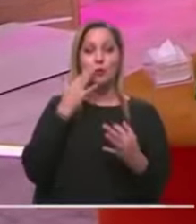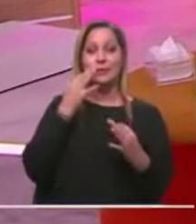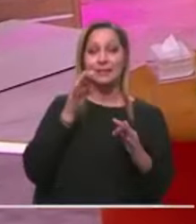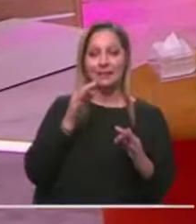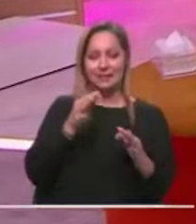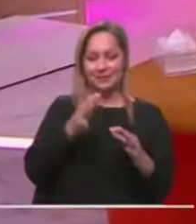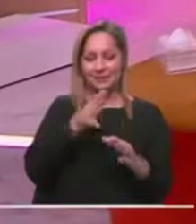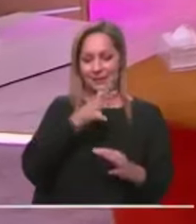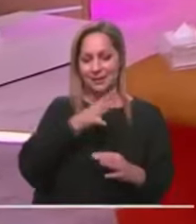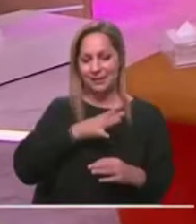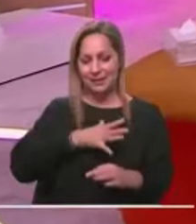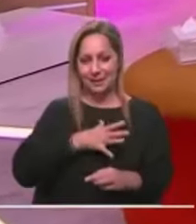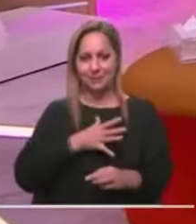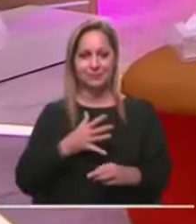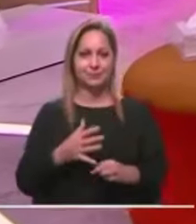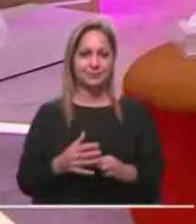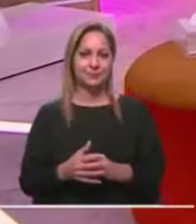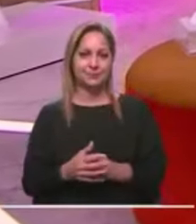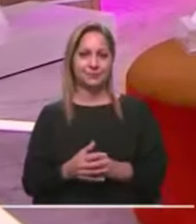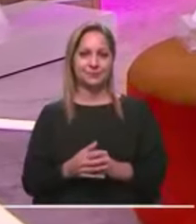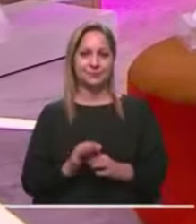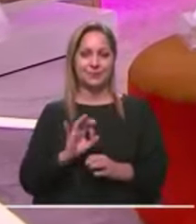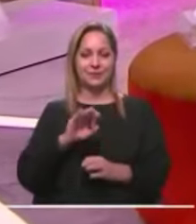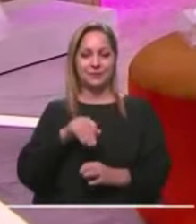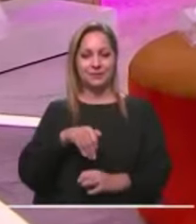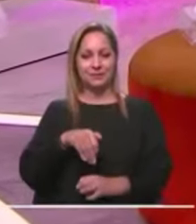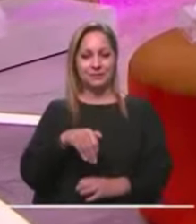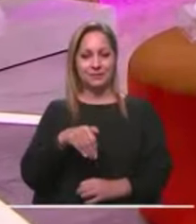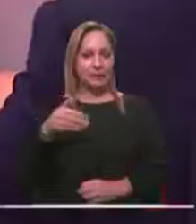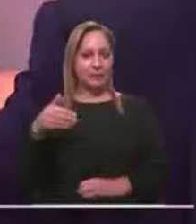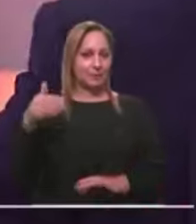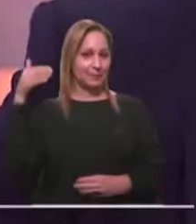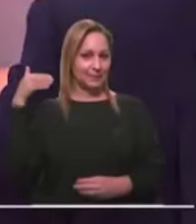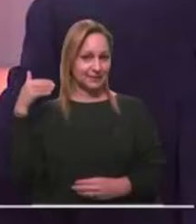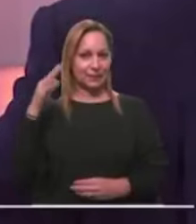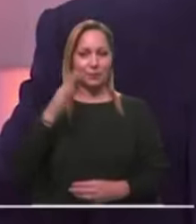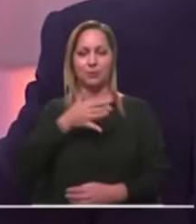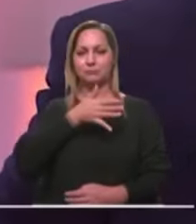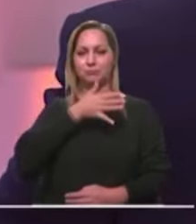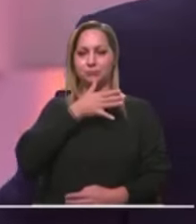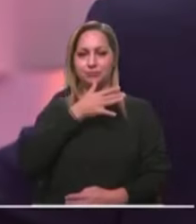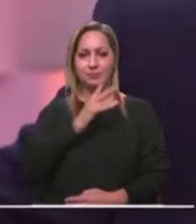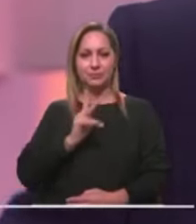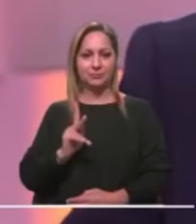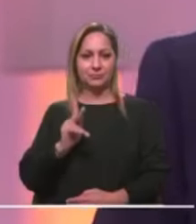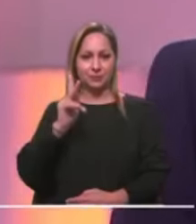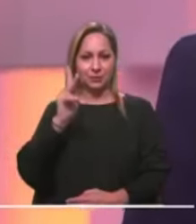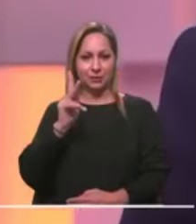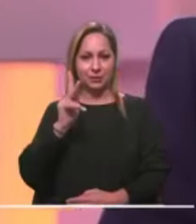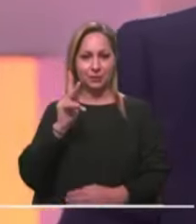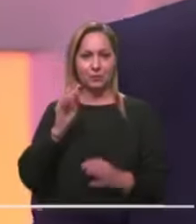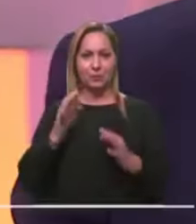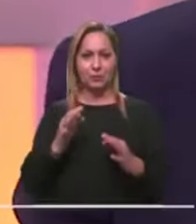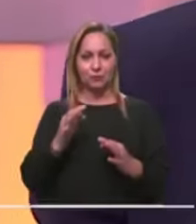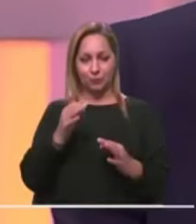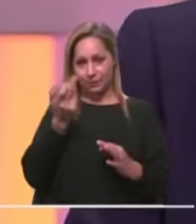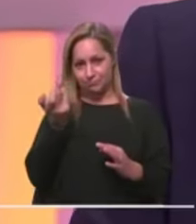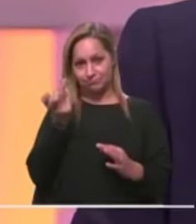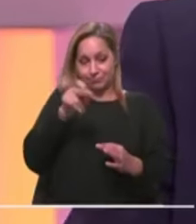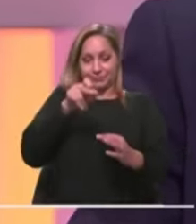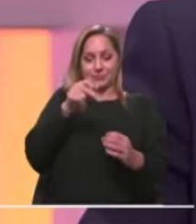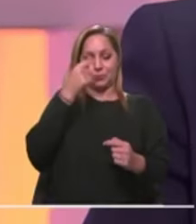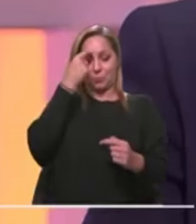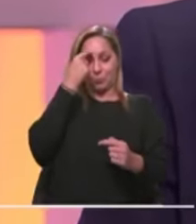conte-me lá na no fim de semana quando fez o seu discurso de Vitória foi improvisado não foi sim quer dizer foi